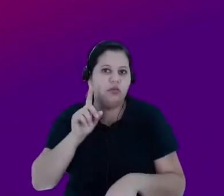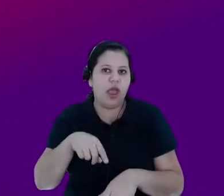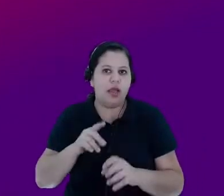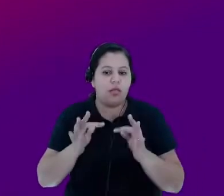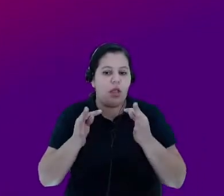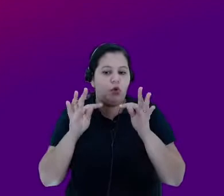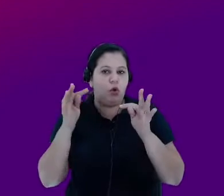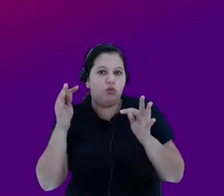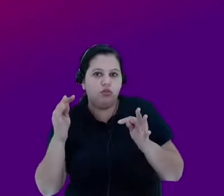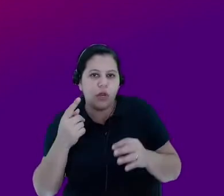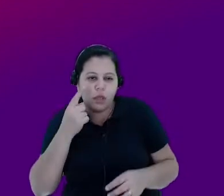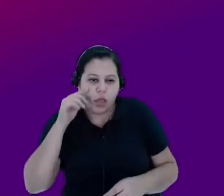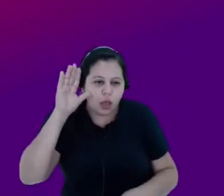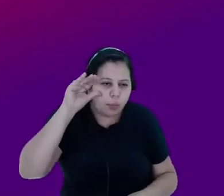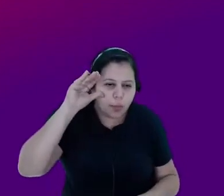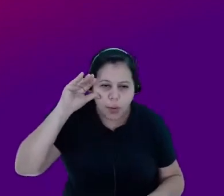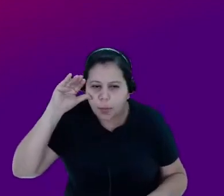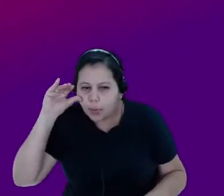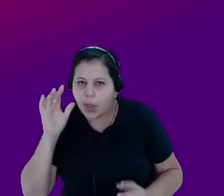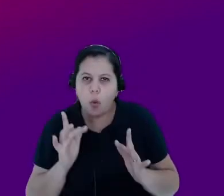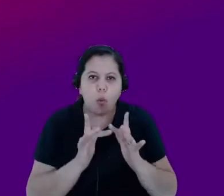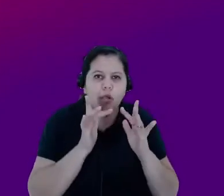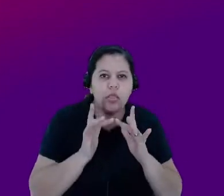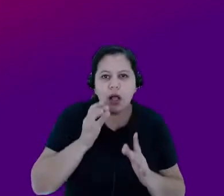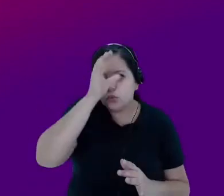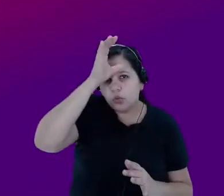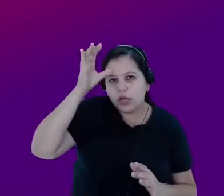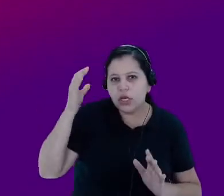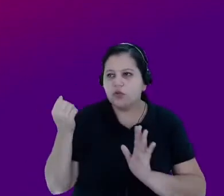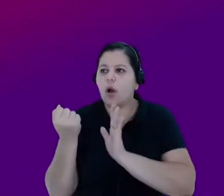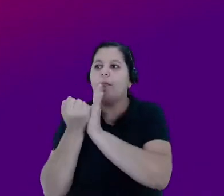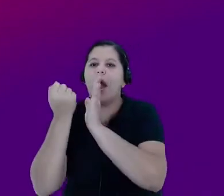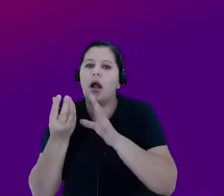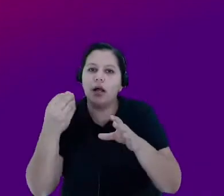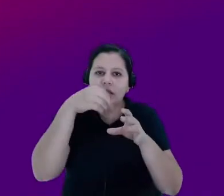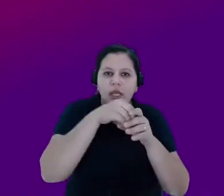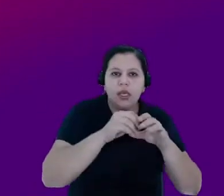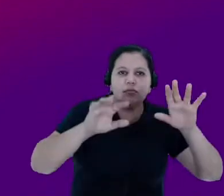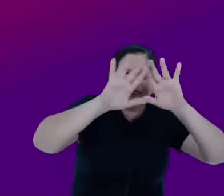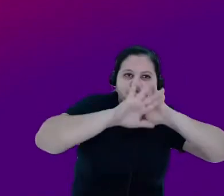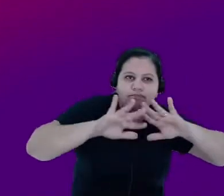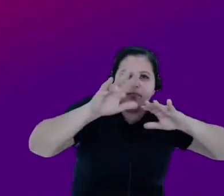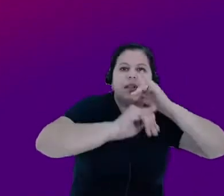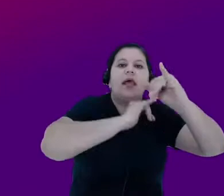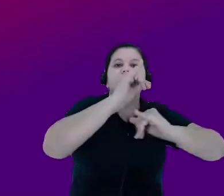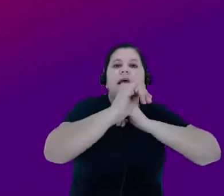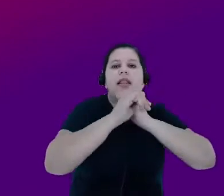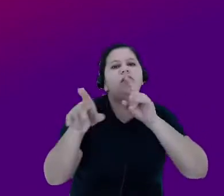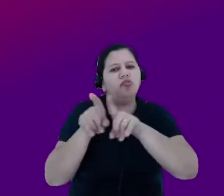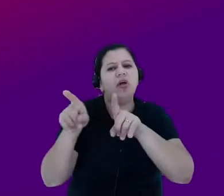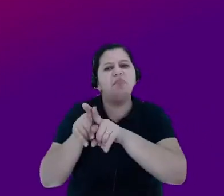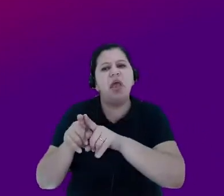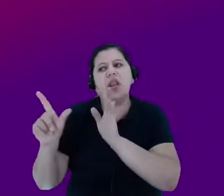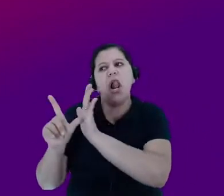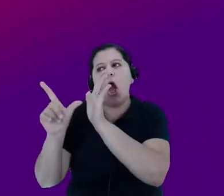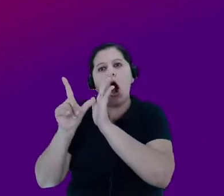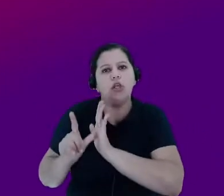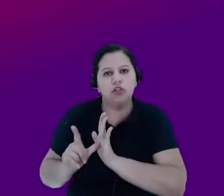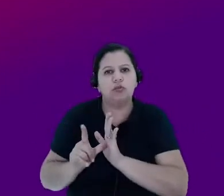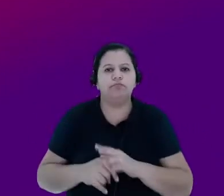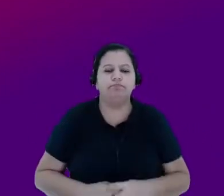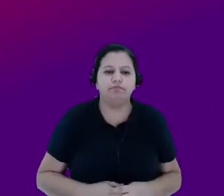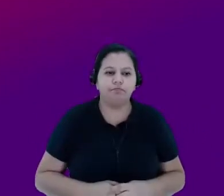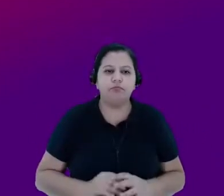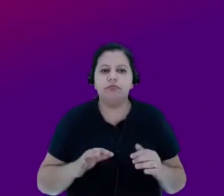de contato do cliente com as marcas, tanto no ambiente digital quanto no físico, tá? E aí, a coincidência é que